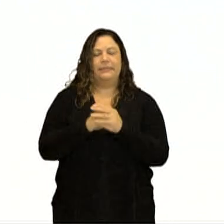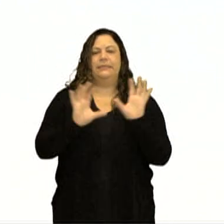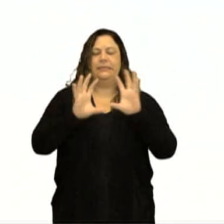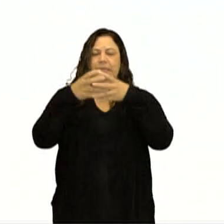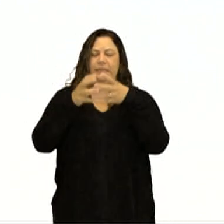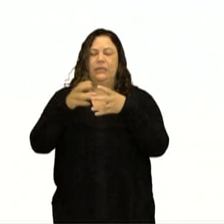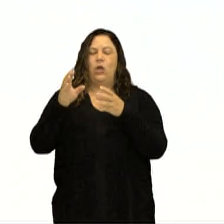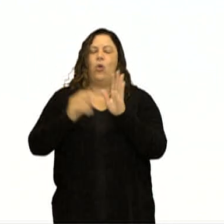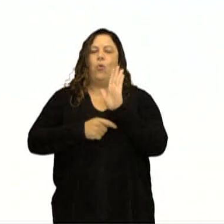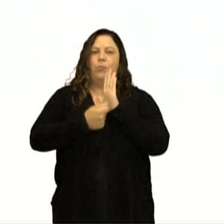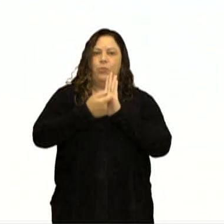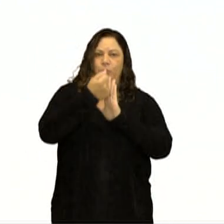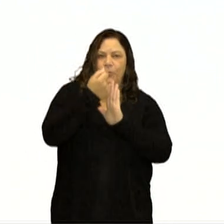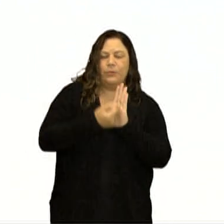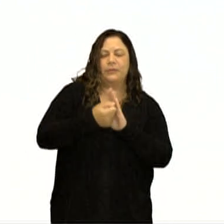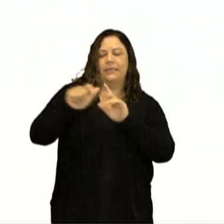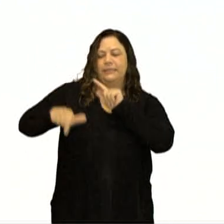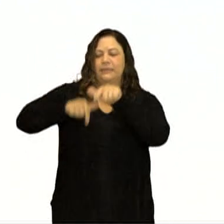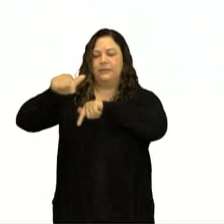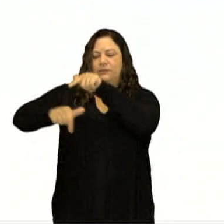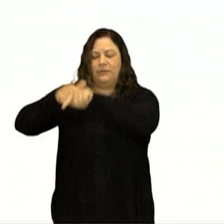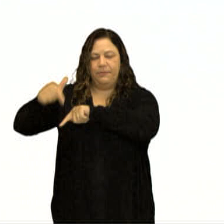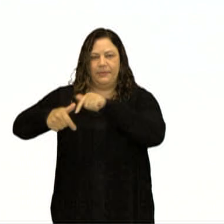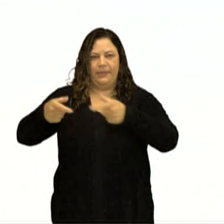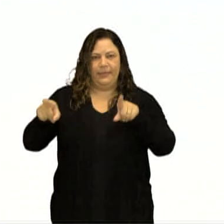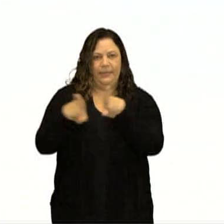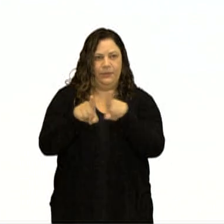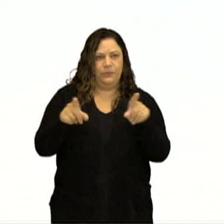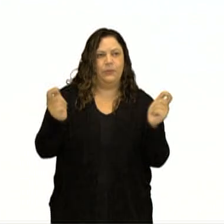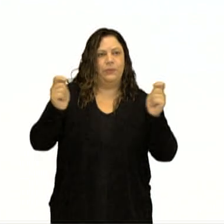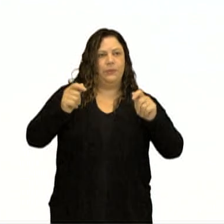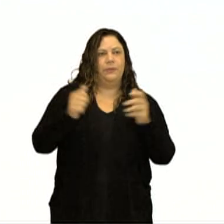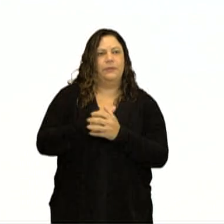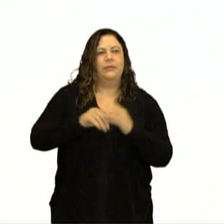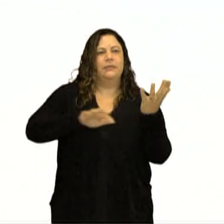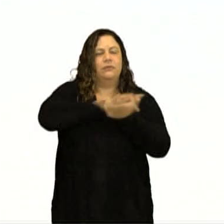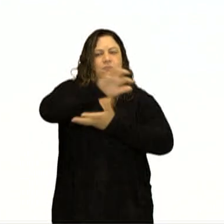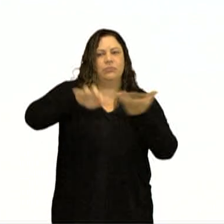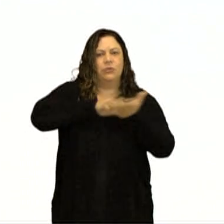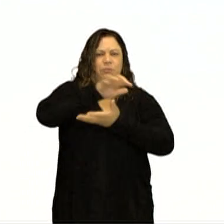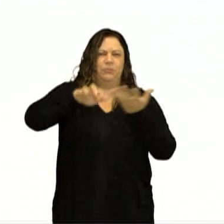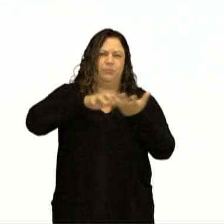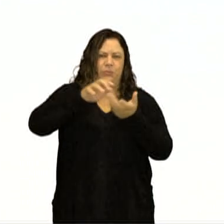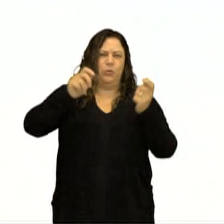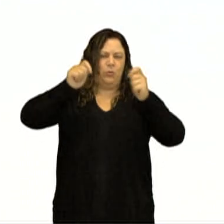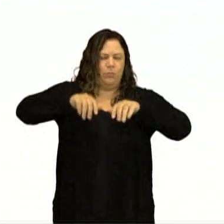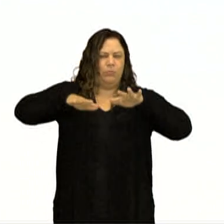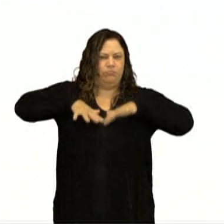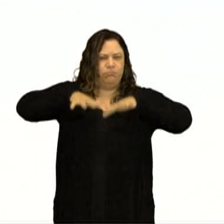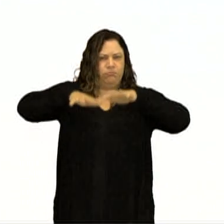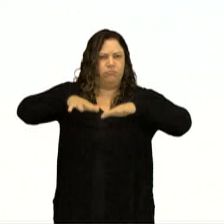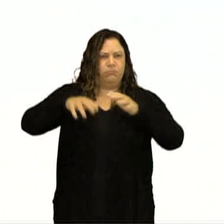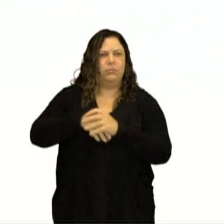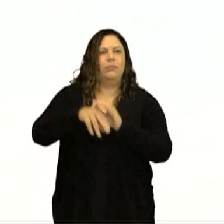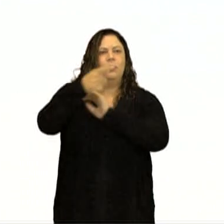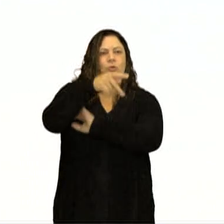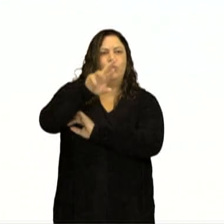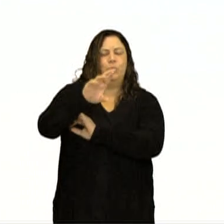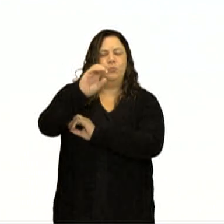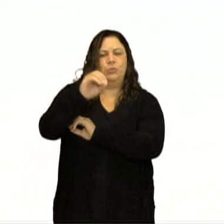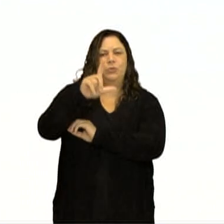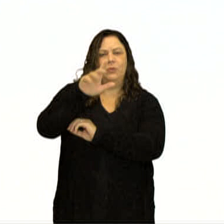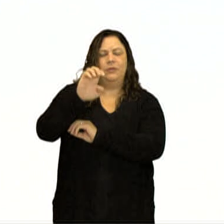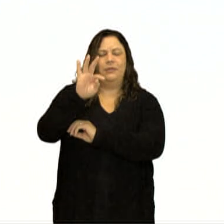burgueses e proletariado, os trabalhadores, a realização de uma revolução, ocorreria uma revolução proletária, ou seja,